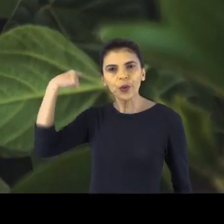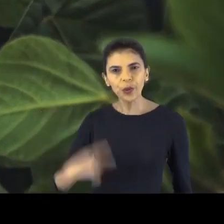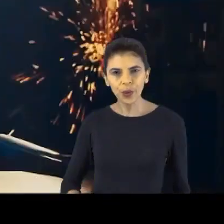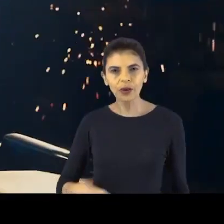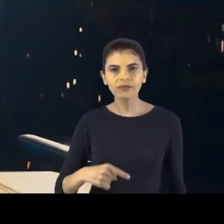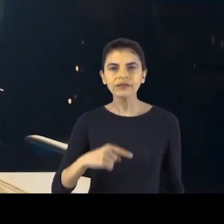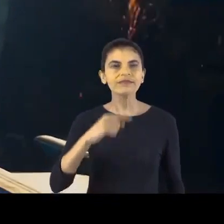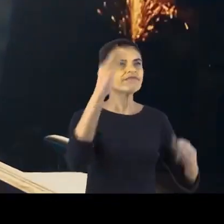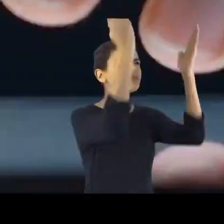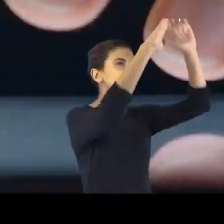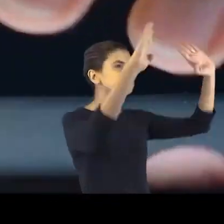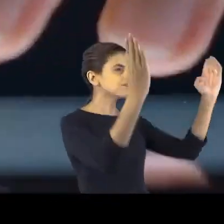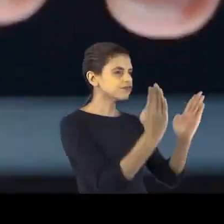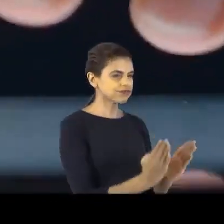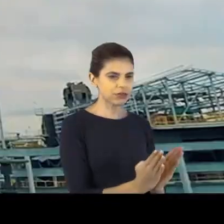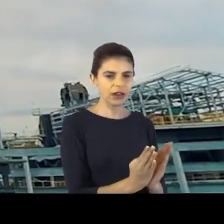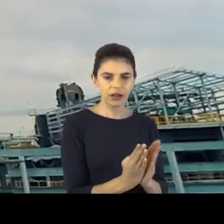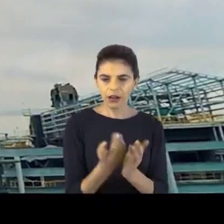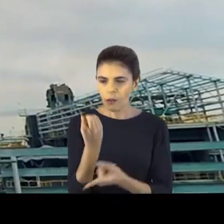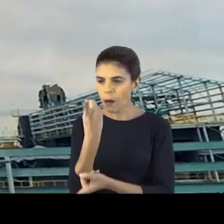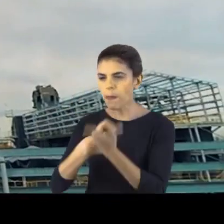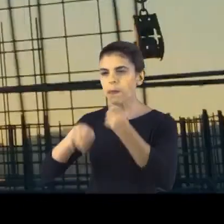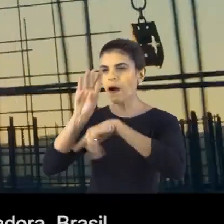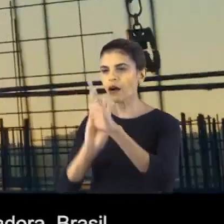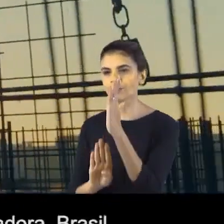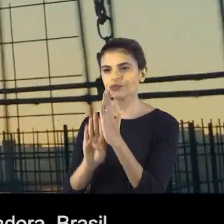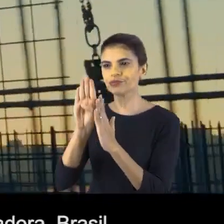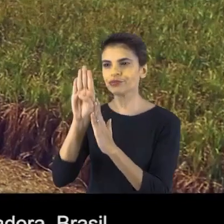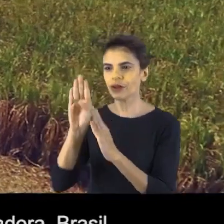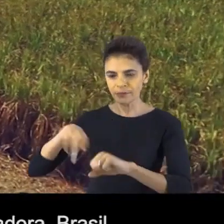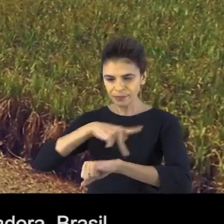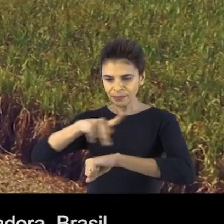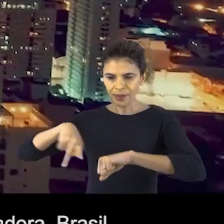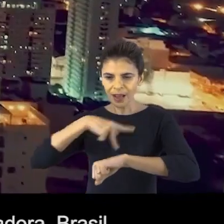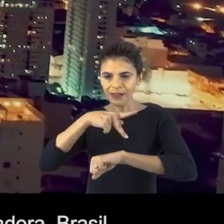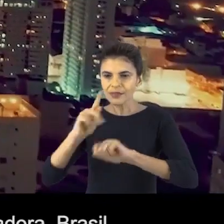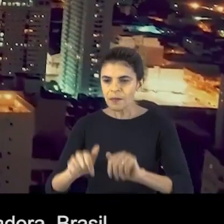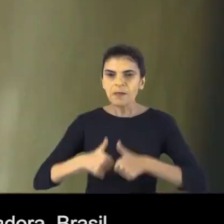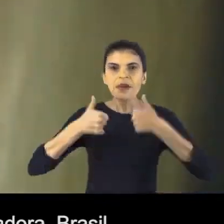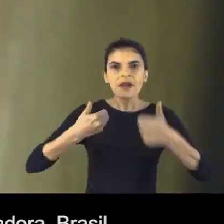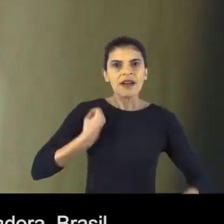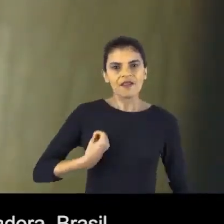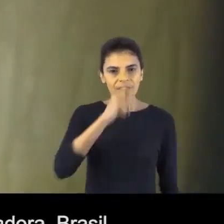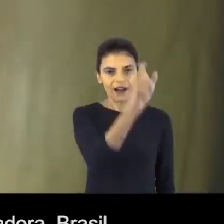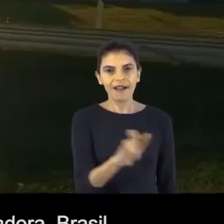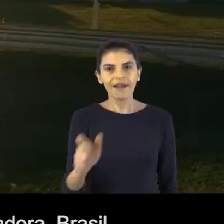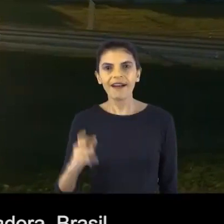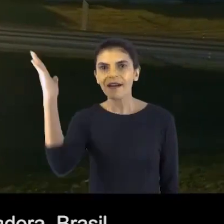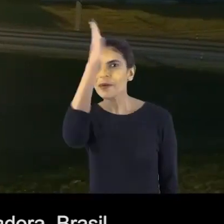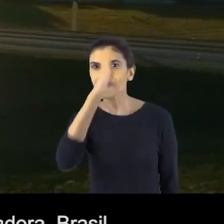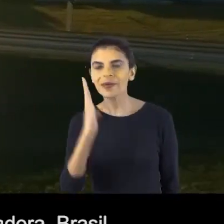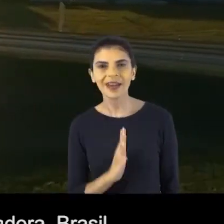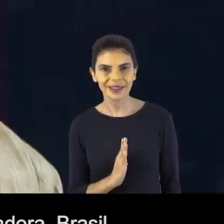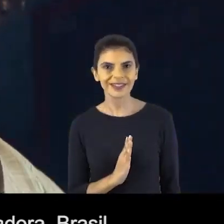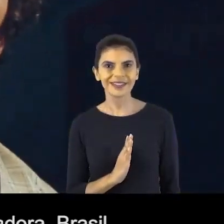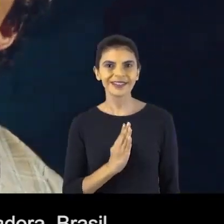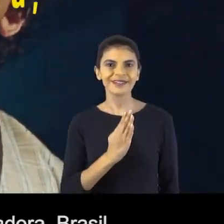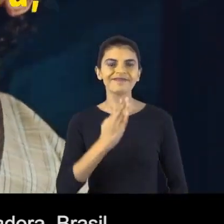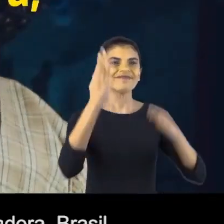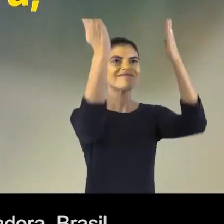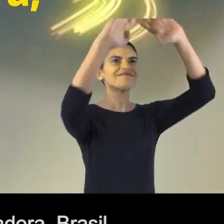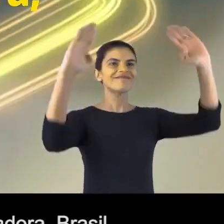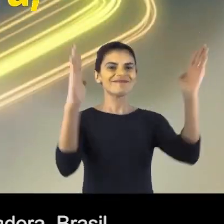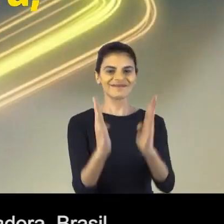que o Brasil seja sempre a pátria do desenvolvimento. A pátria que cresce e melhora a vida de todos os brasileiros.